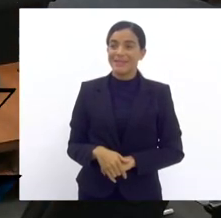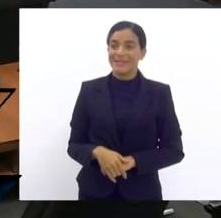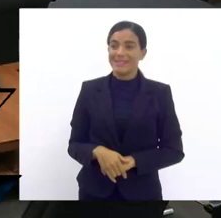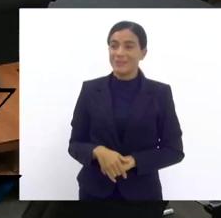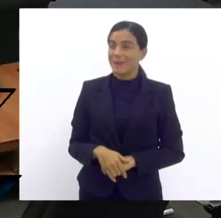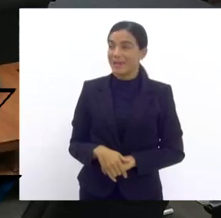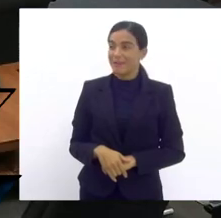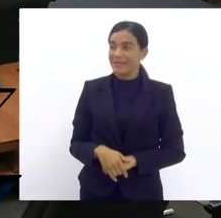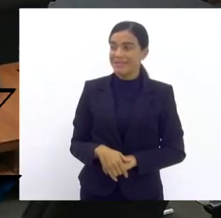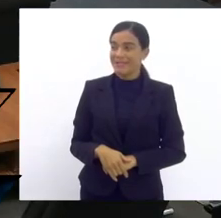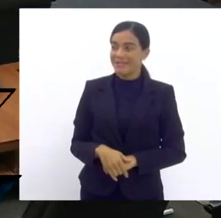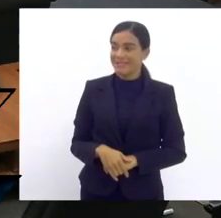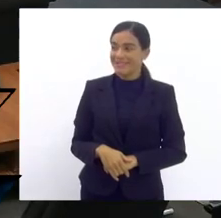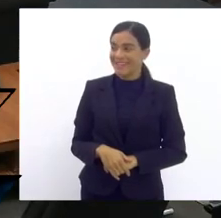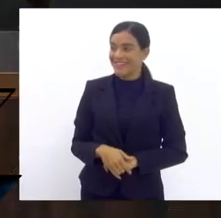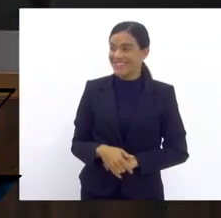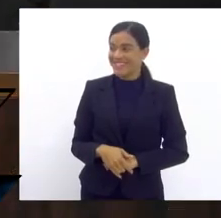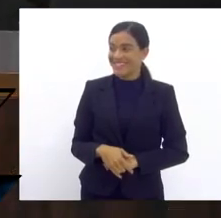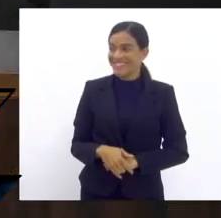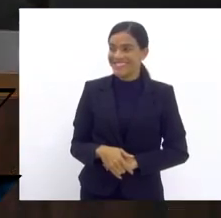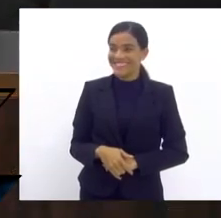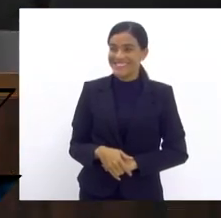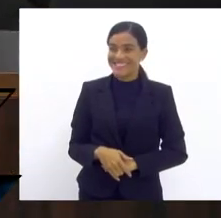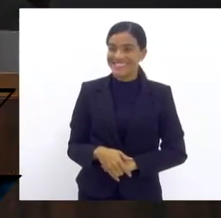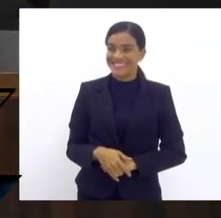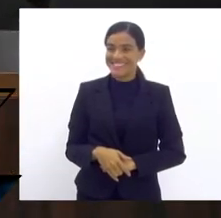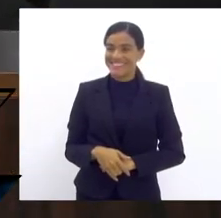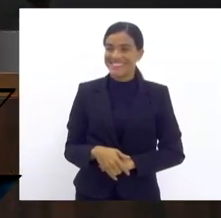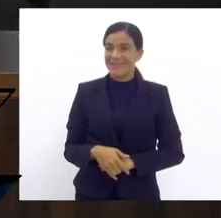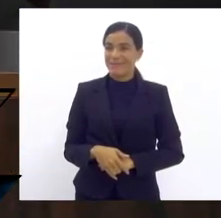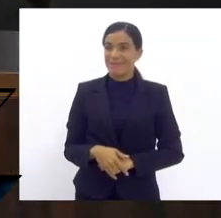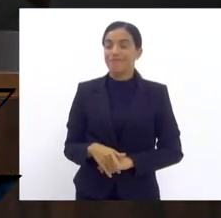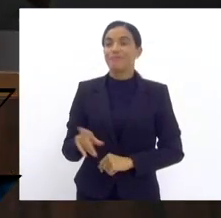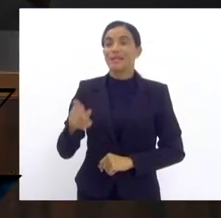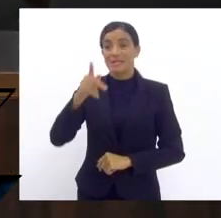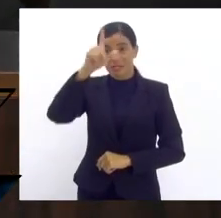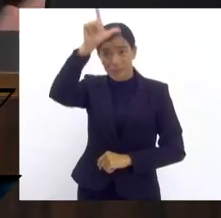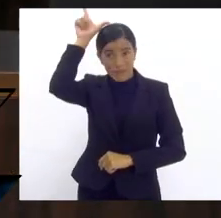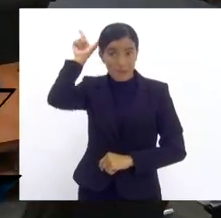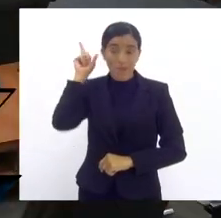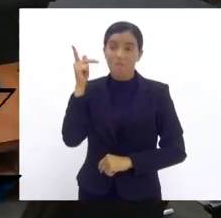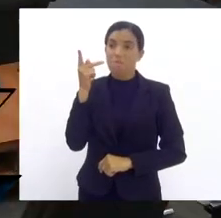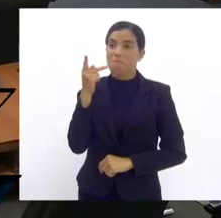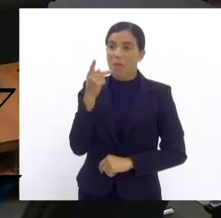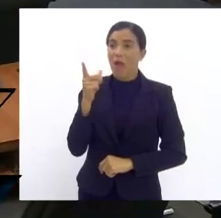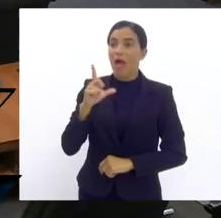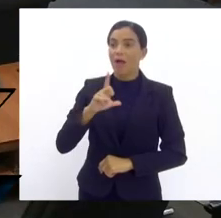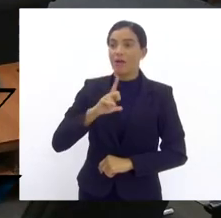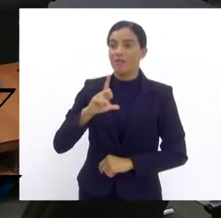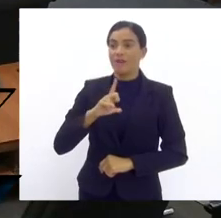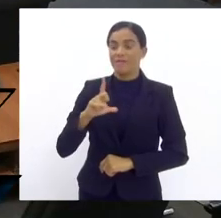o próximo era do escrito é o senhor Deputado Luiz Paulo que dispõe 10 minutos